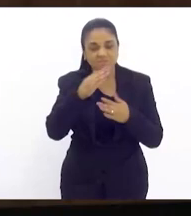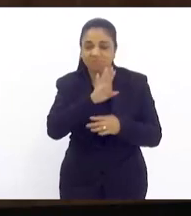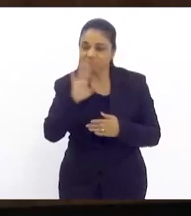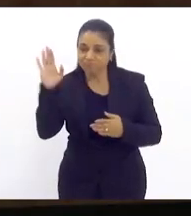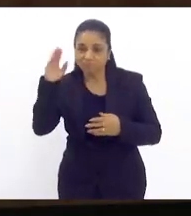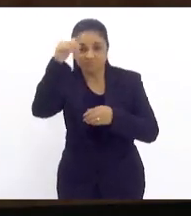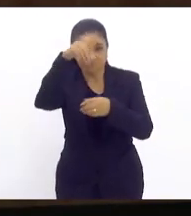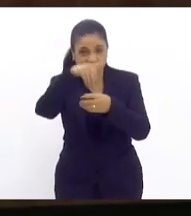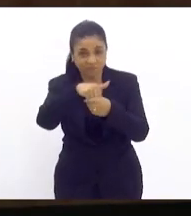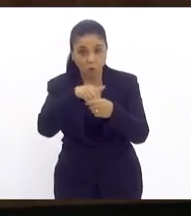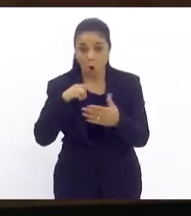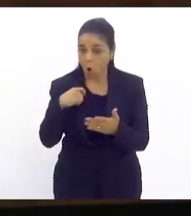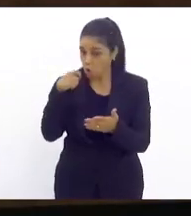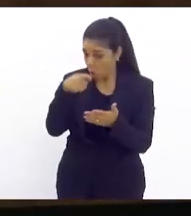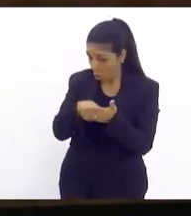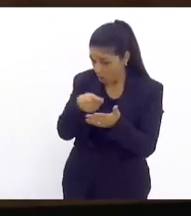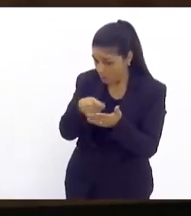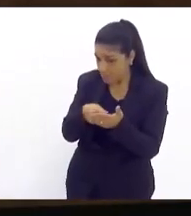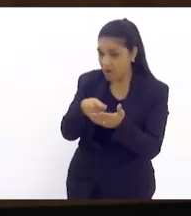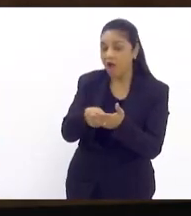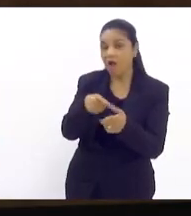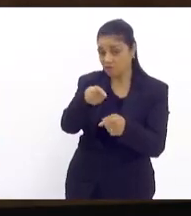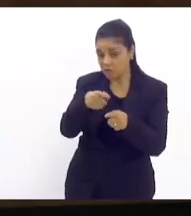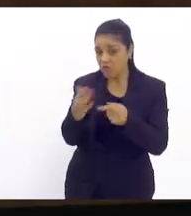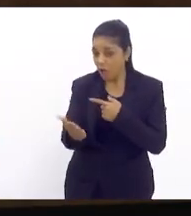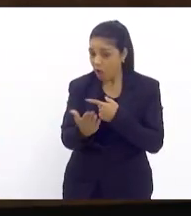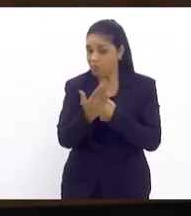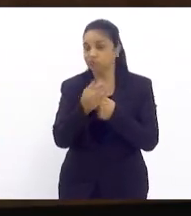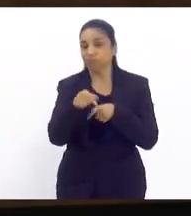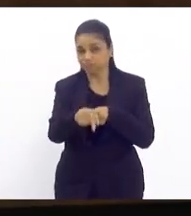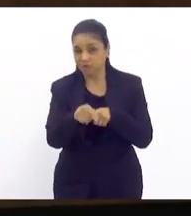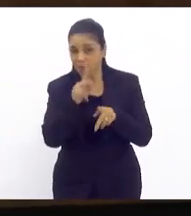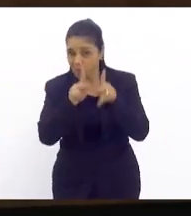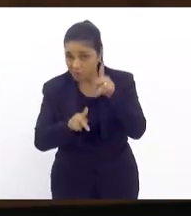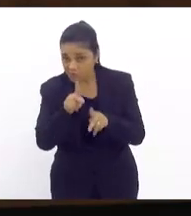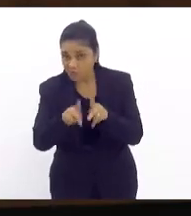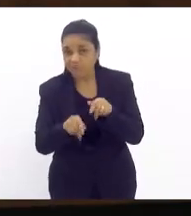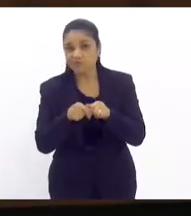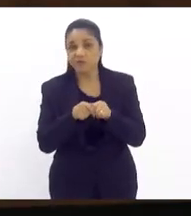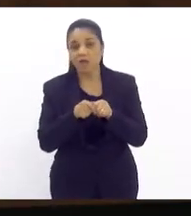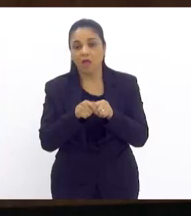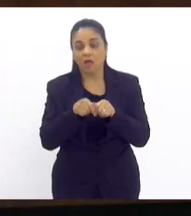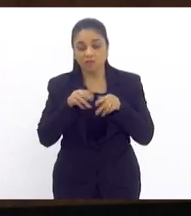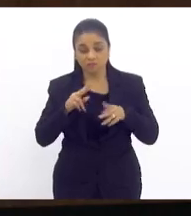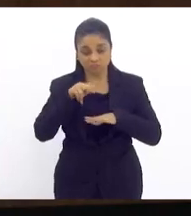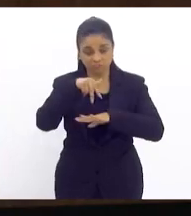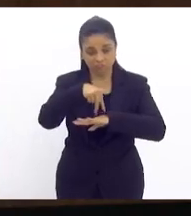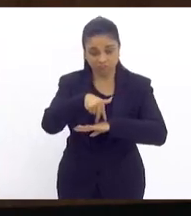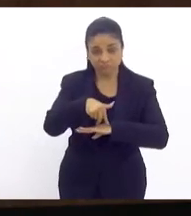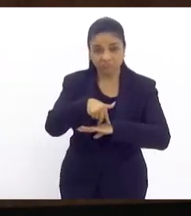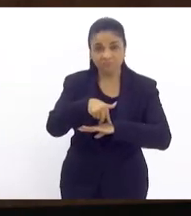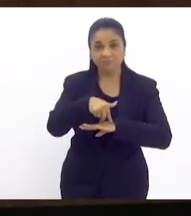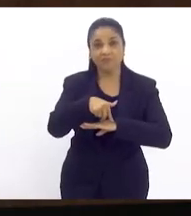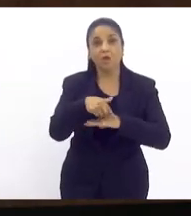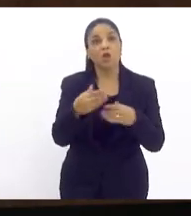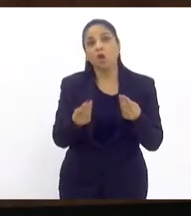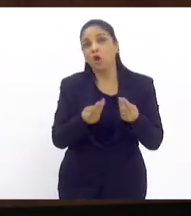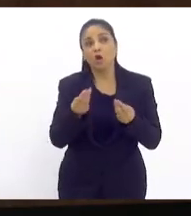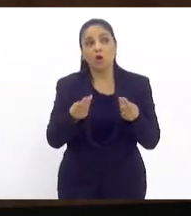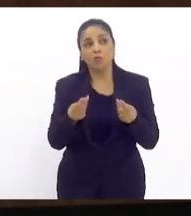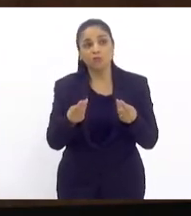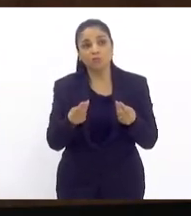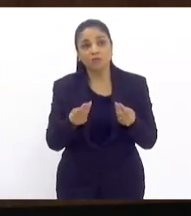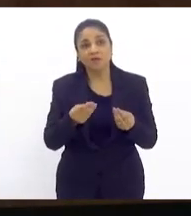eleitor cobrava ó quando chegar lá vai ter medo você vai ter que ajudar a gente e aí quando cheguei aqui sumiu Então realmente deve falar